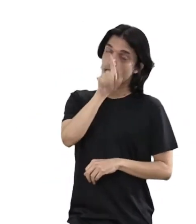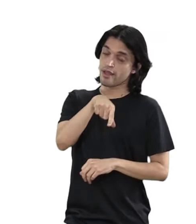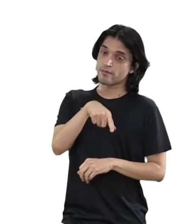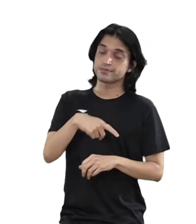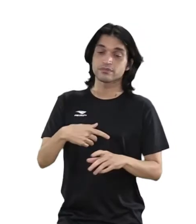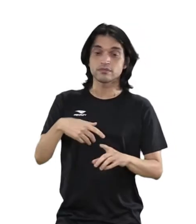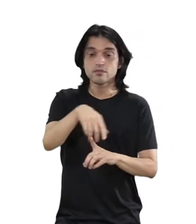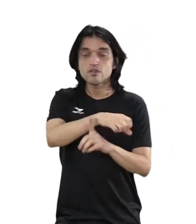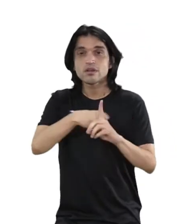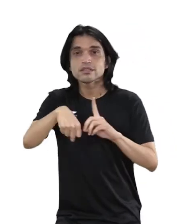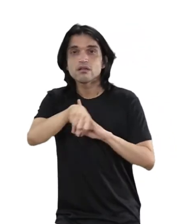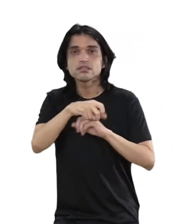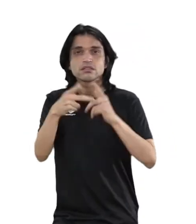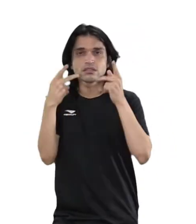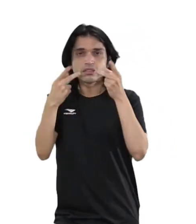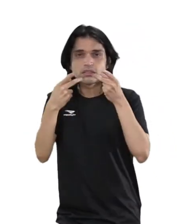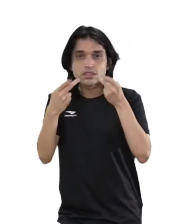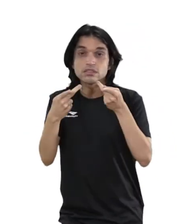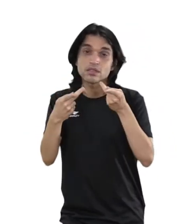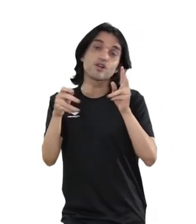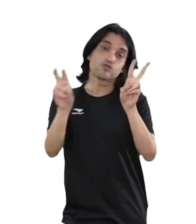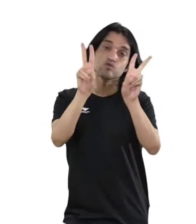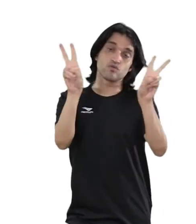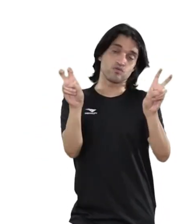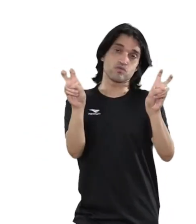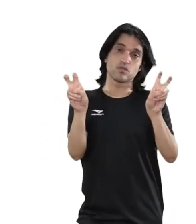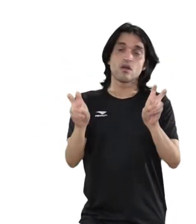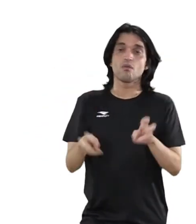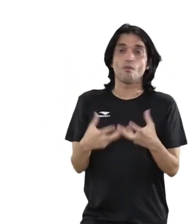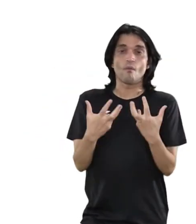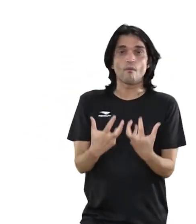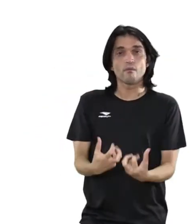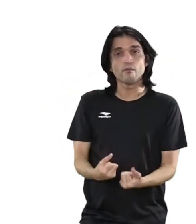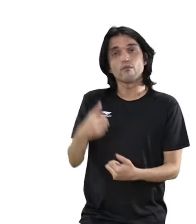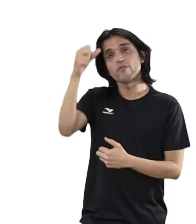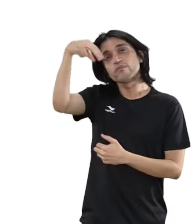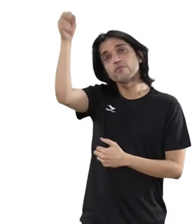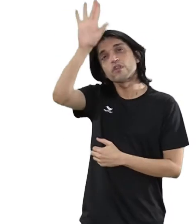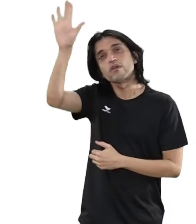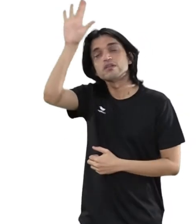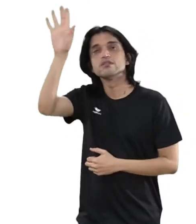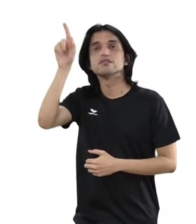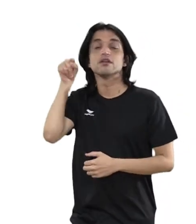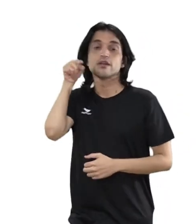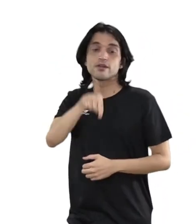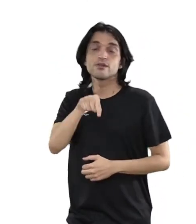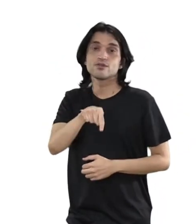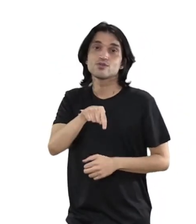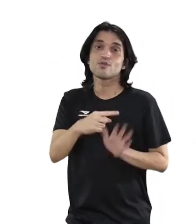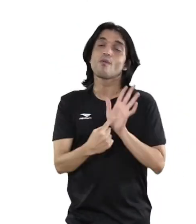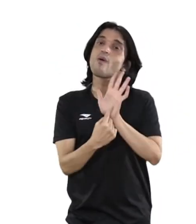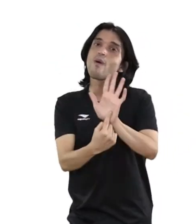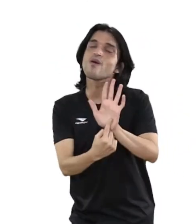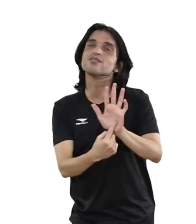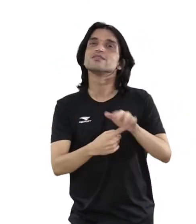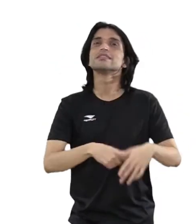dificuldades de uma família de retirantes. Fabiano e sua esposa, Sinhá Vitória, os 2 filhos do casal e